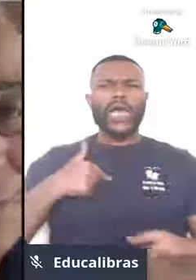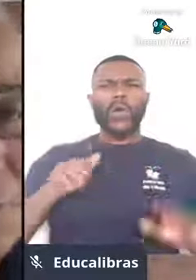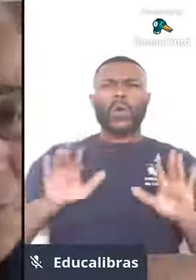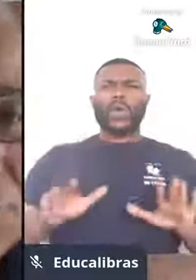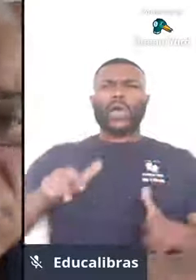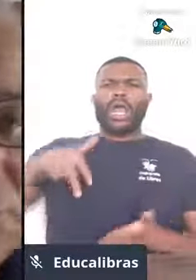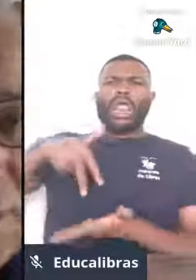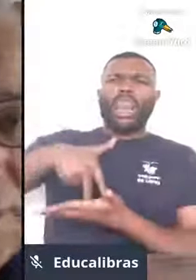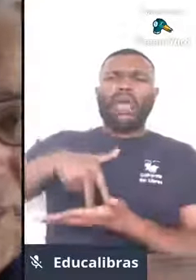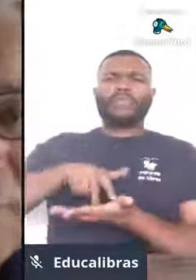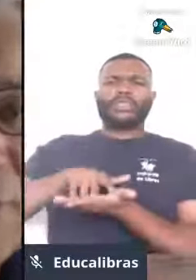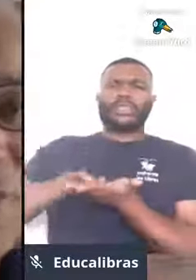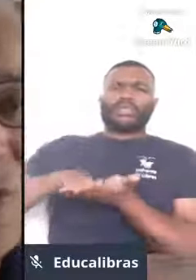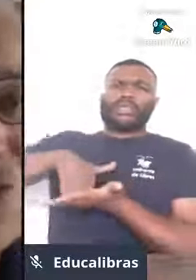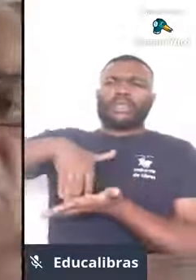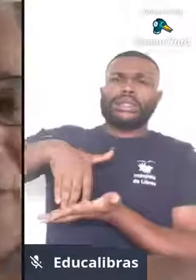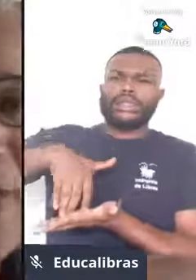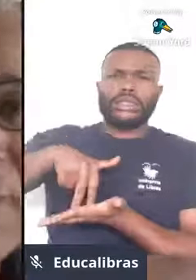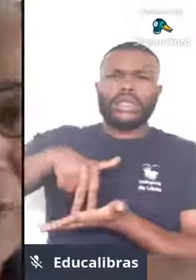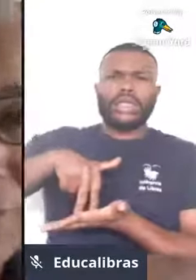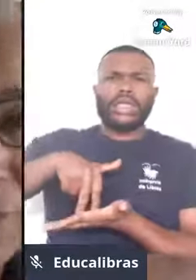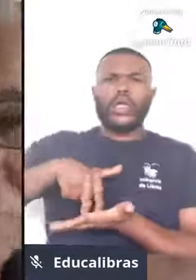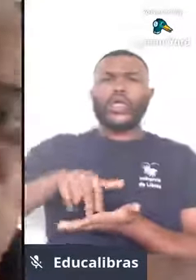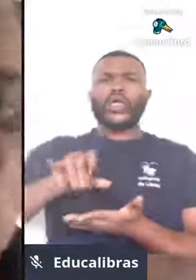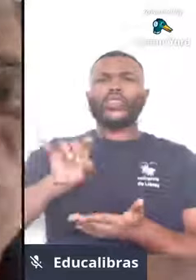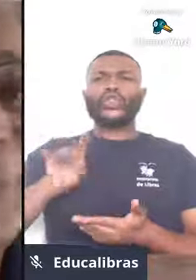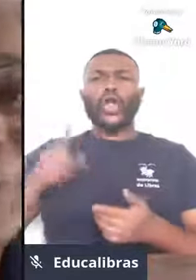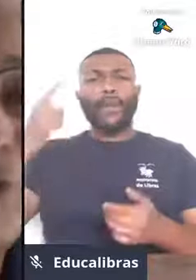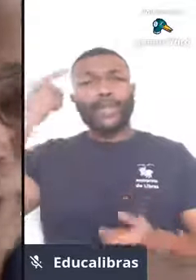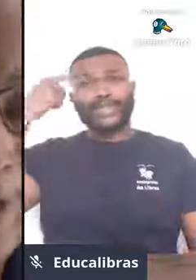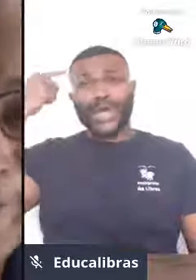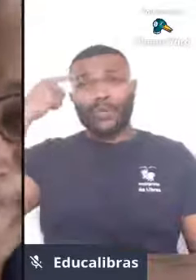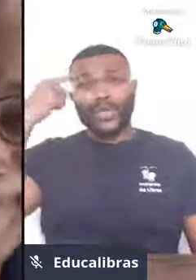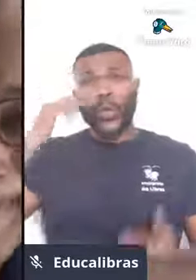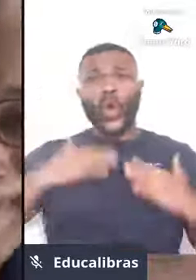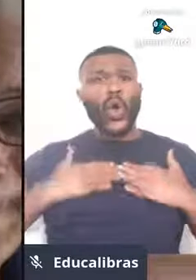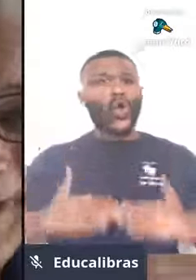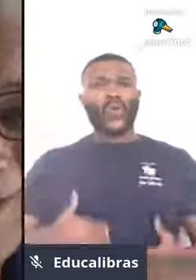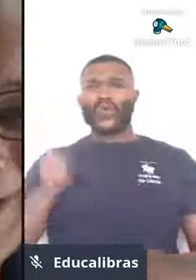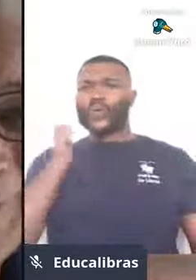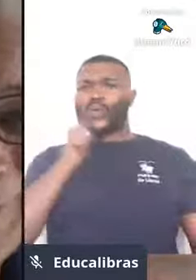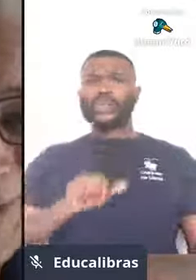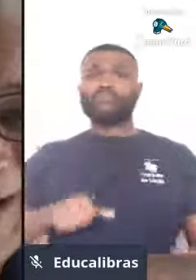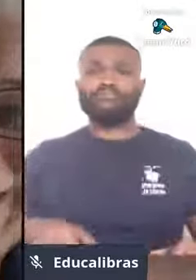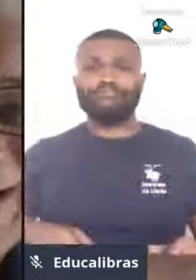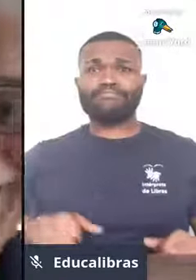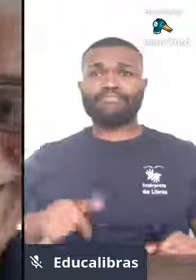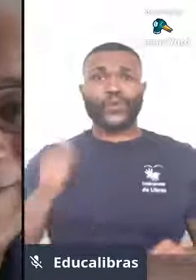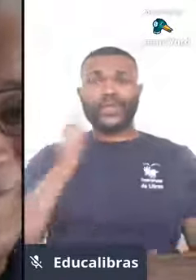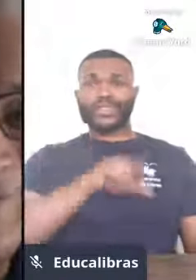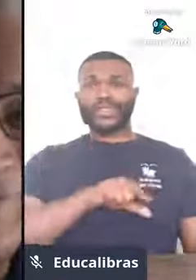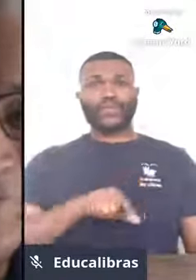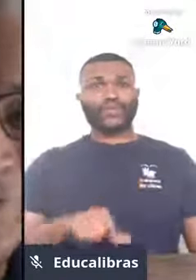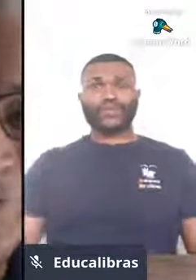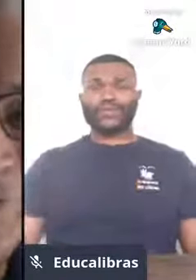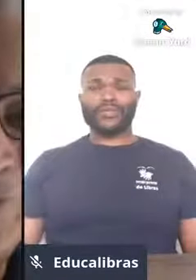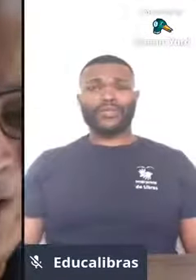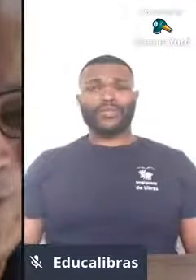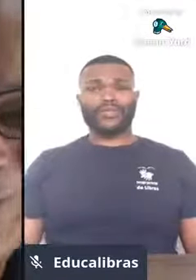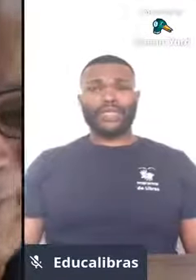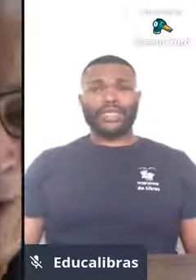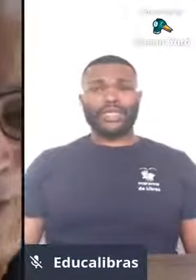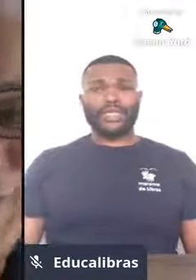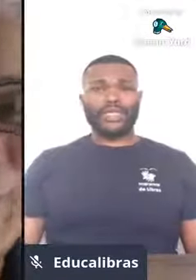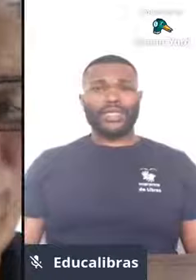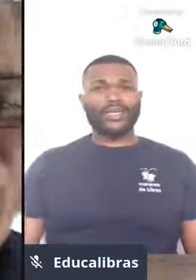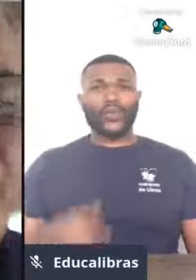cama, sabe? Mas foi só em pensamento, o corpo não foi. Sabe que você não está